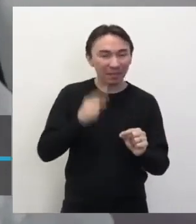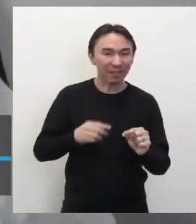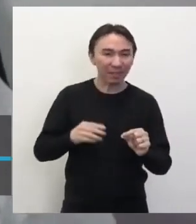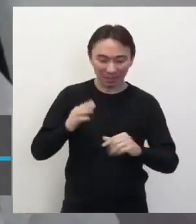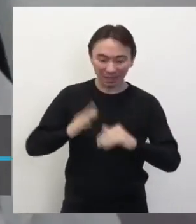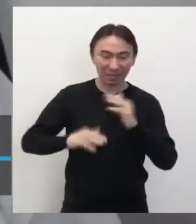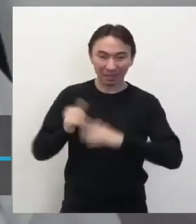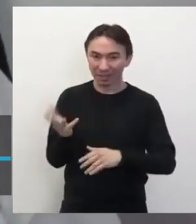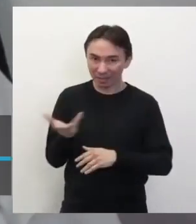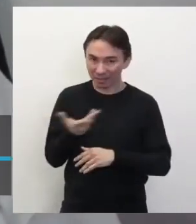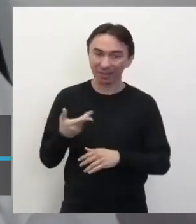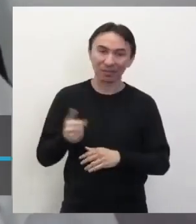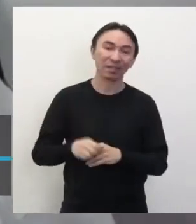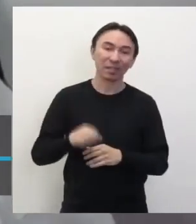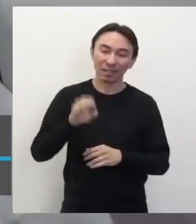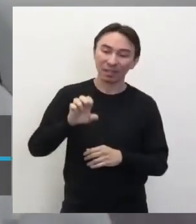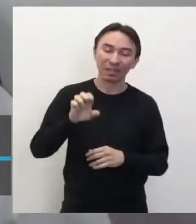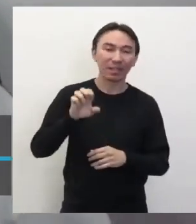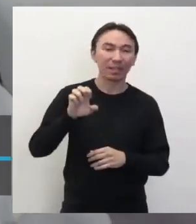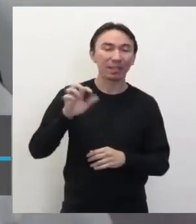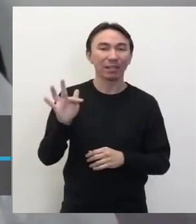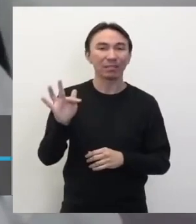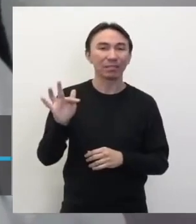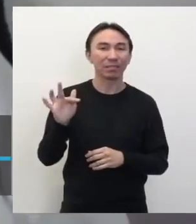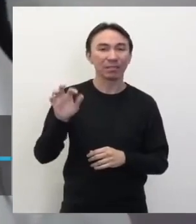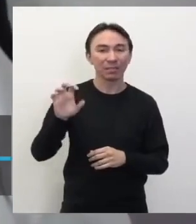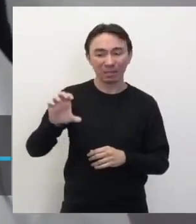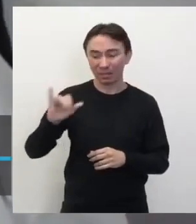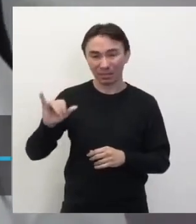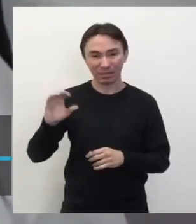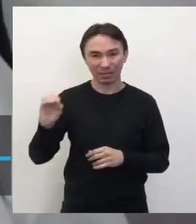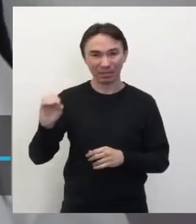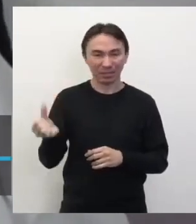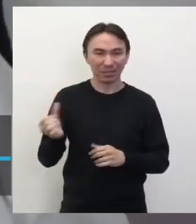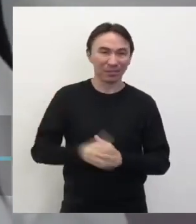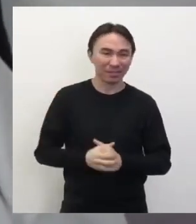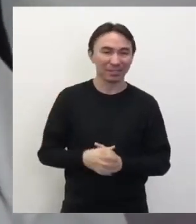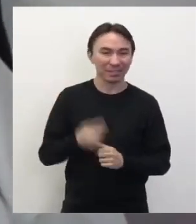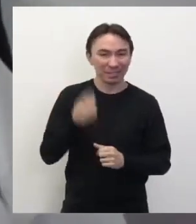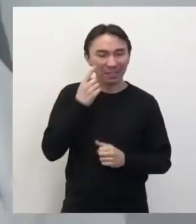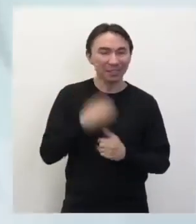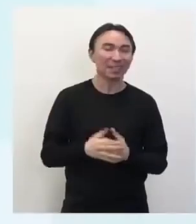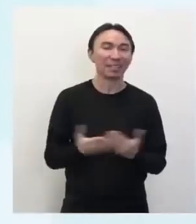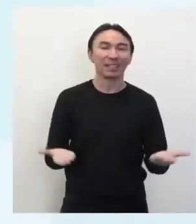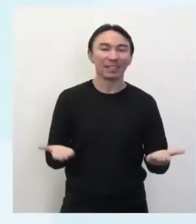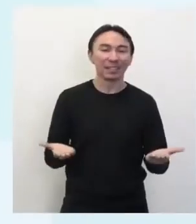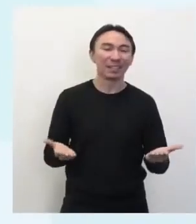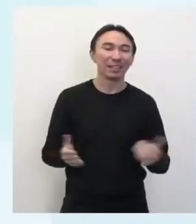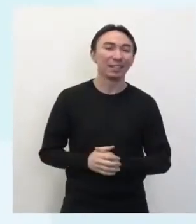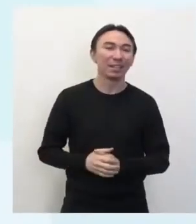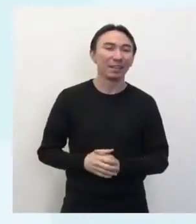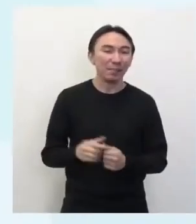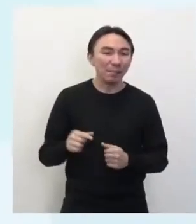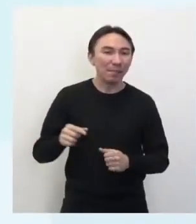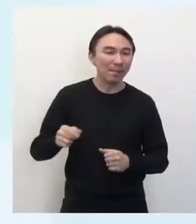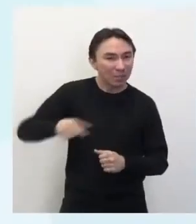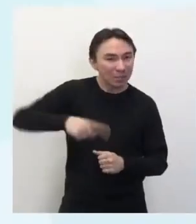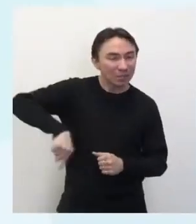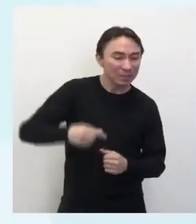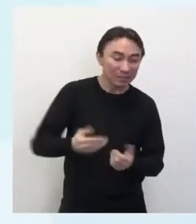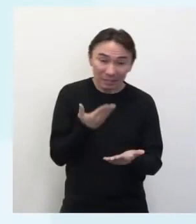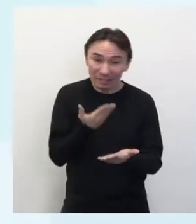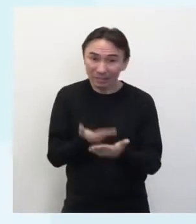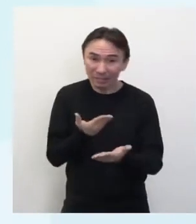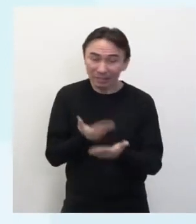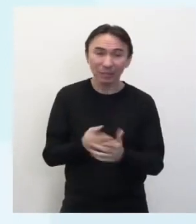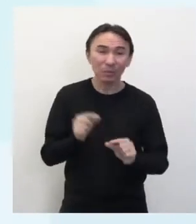bom? A gente continua com ela. E que mais? Como que a gente pode trabalhar aí durante esta aula? Então, aqui, ó, o